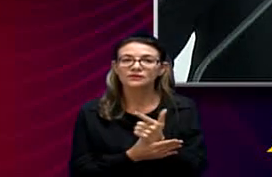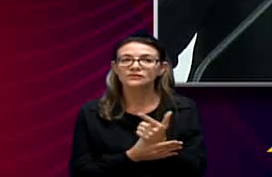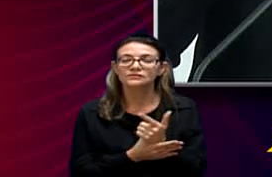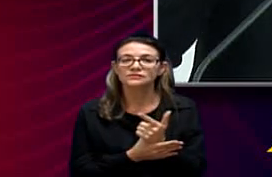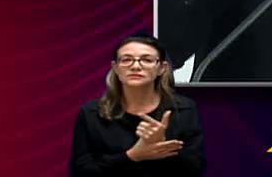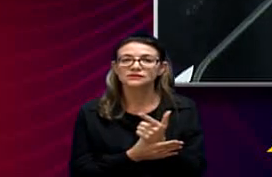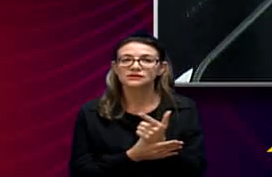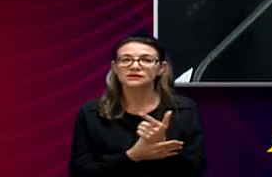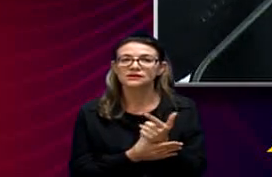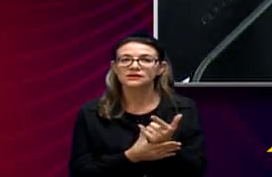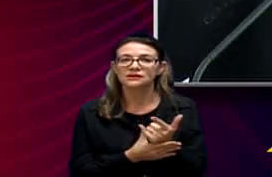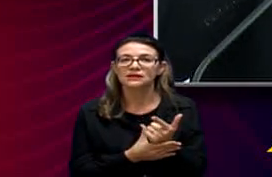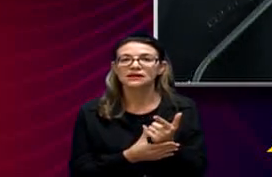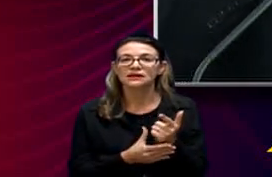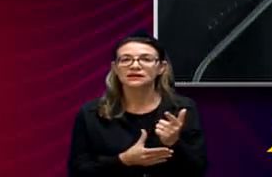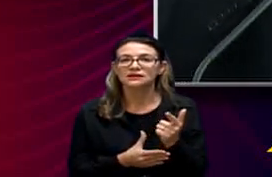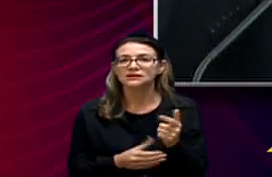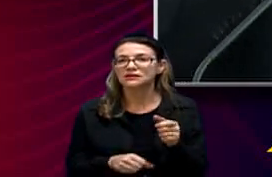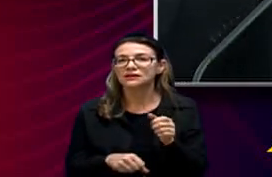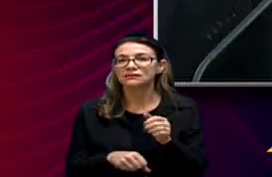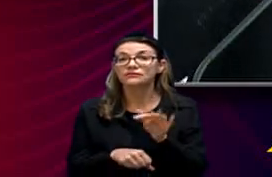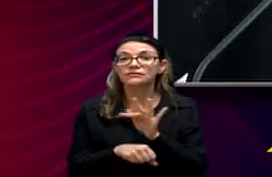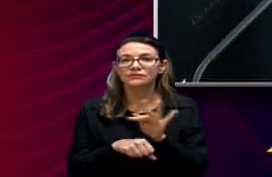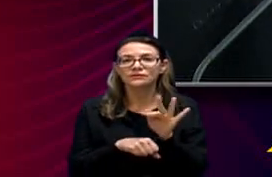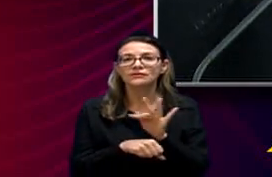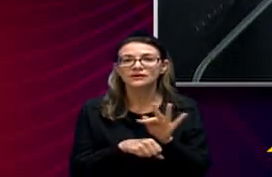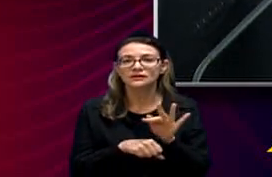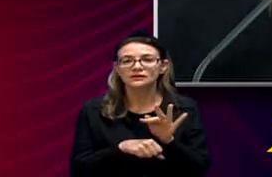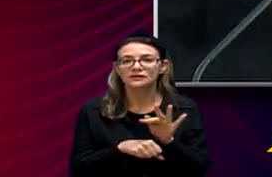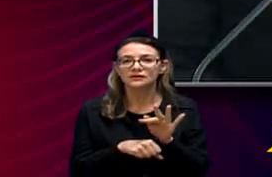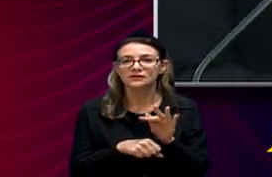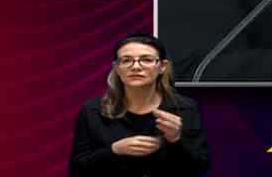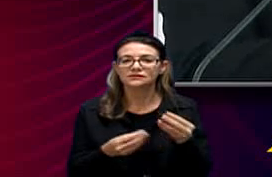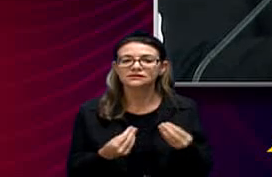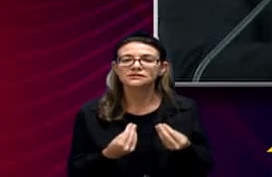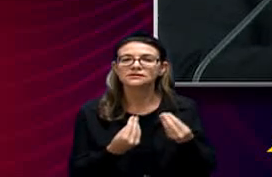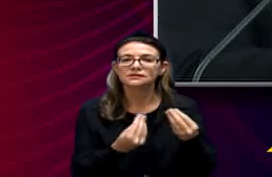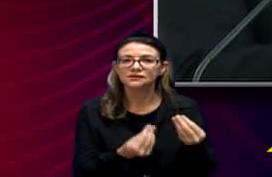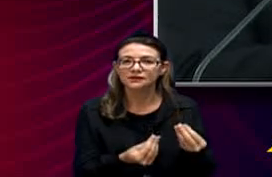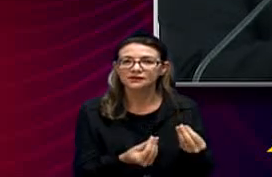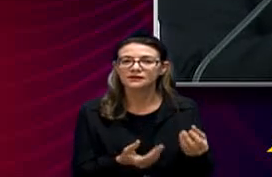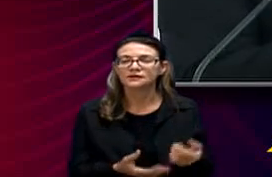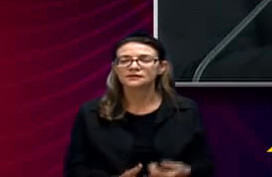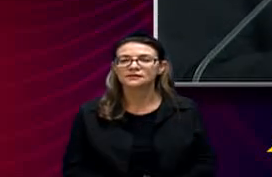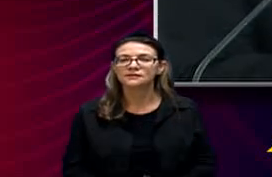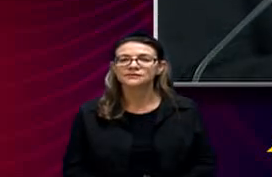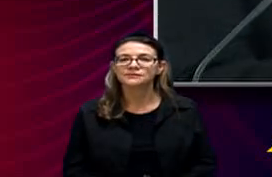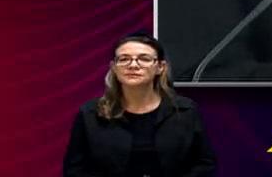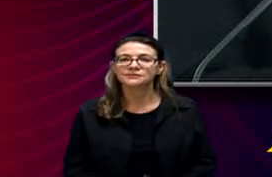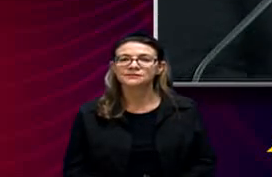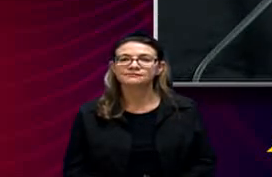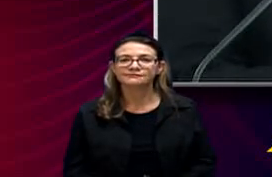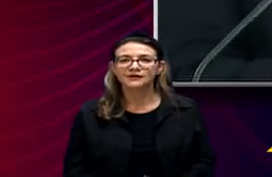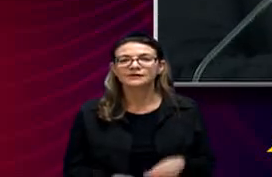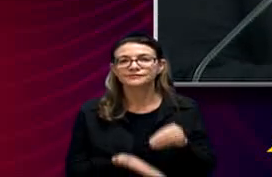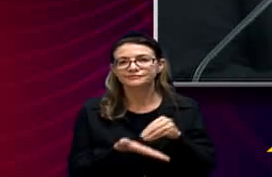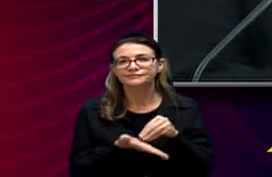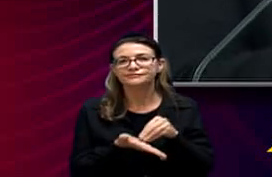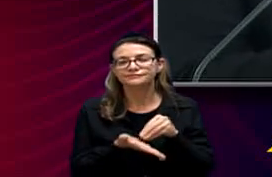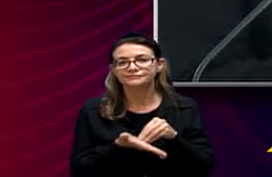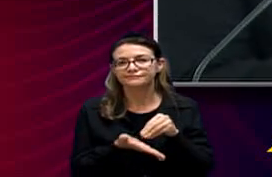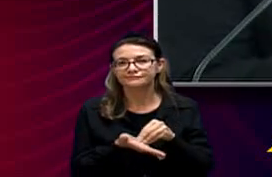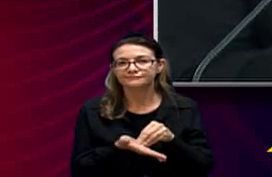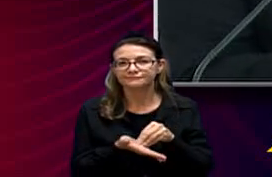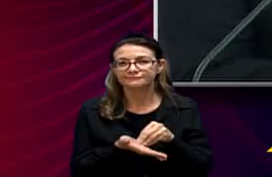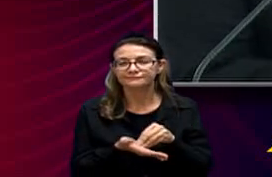no nível Federal Não é nível Municipal entre isso o insumo dela isso então está faltando alguns locais o que tá